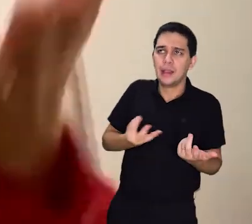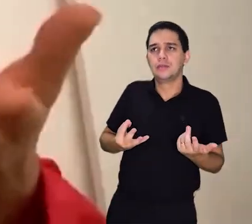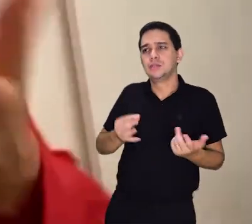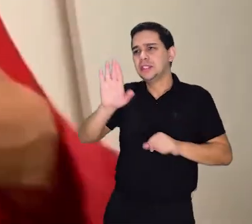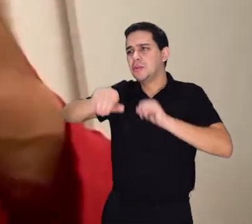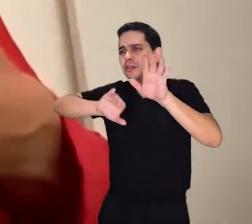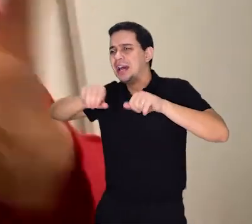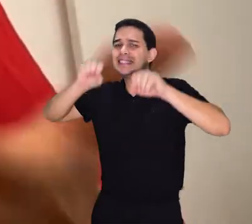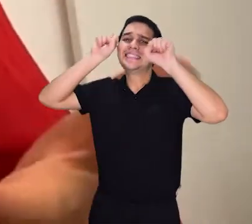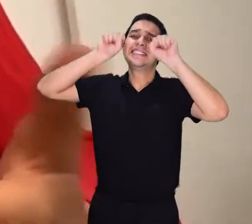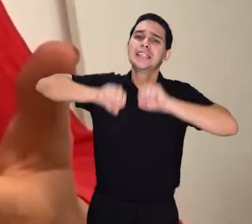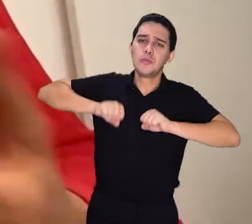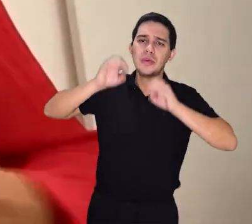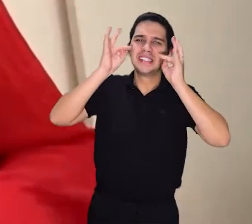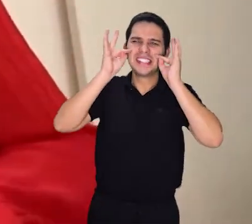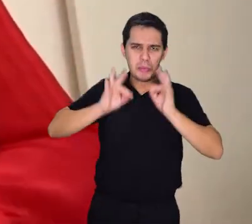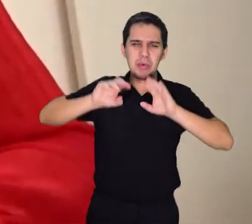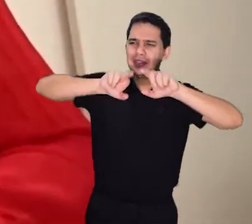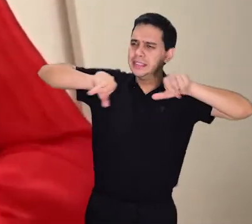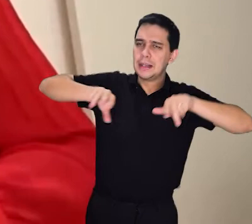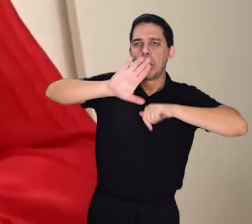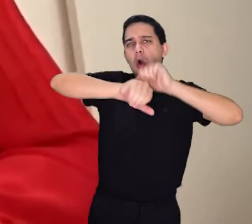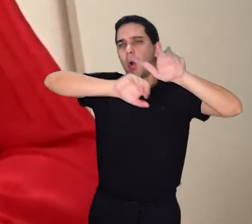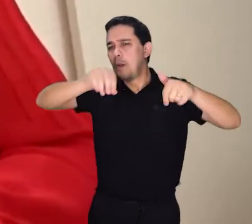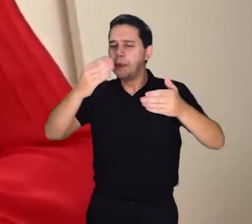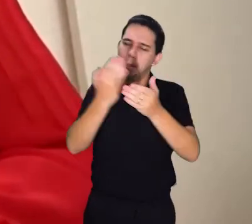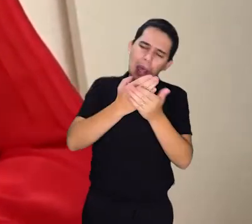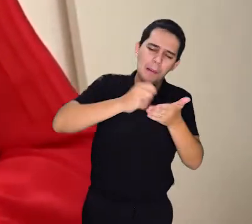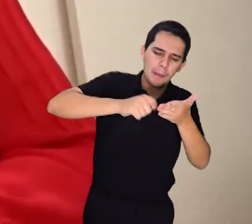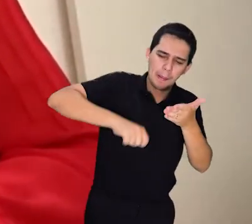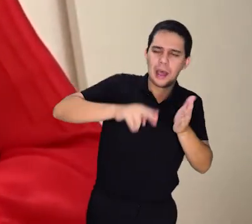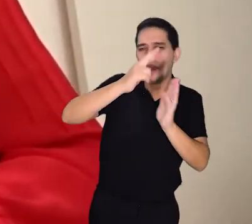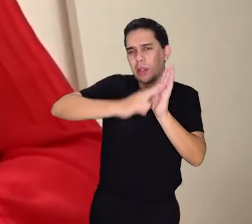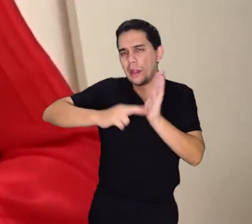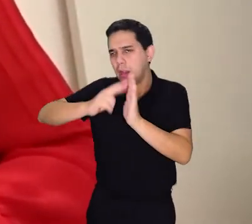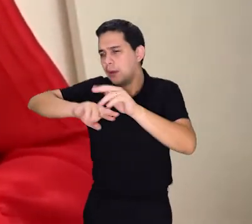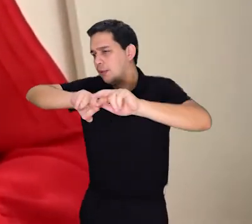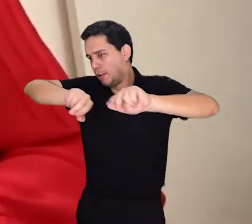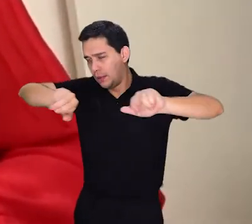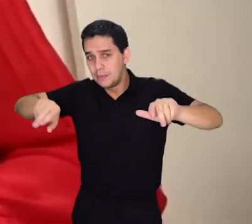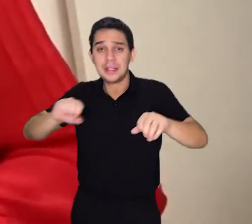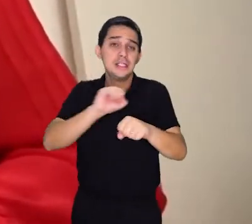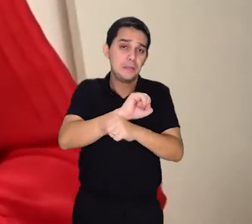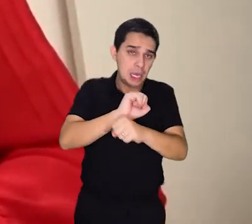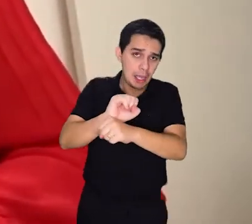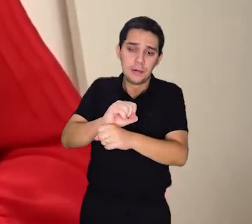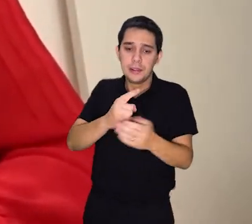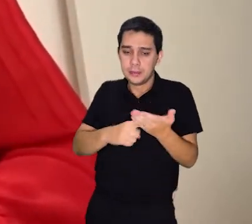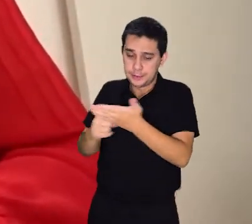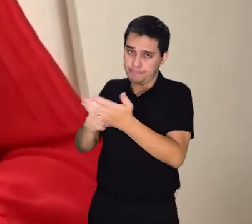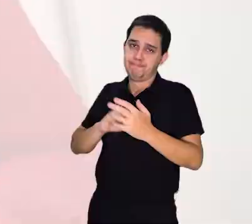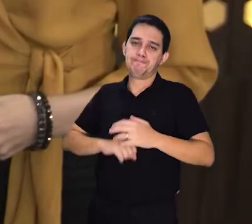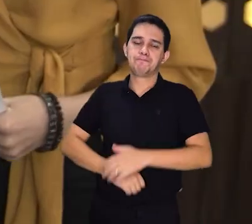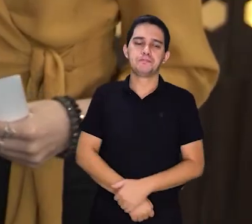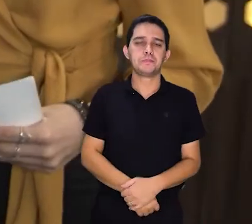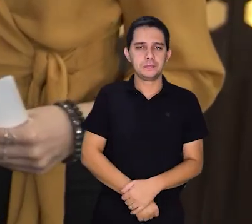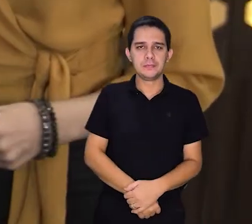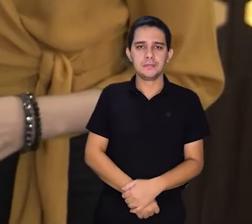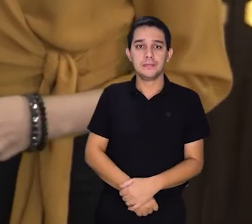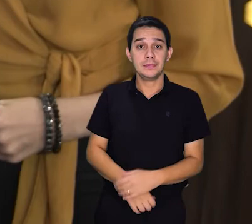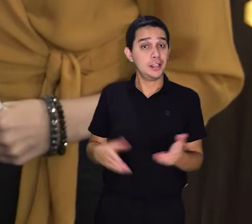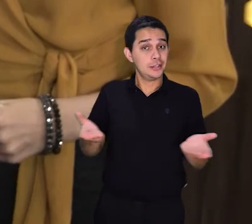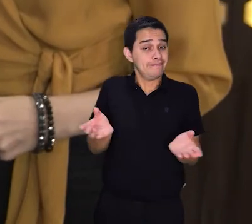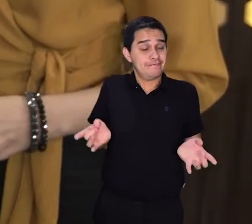não diretamente, mas que fez constar, né, nos seus relatórios essas violações de direito. E